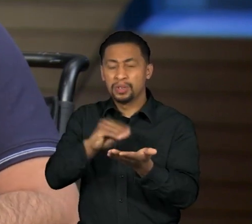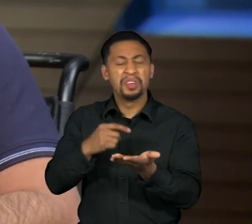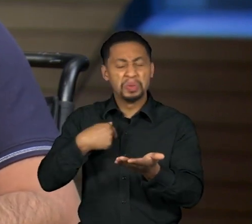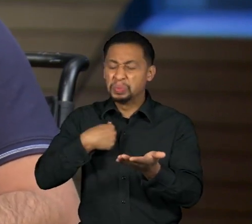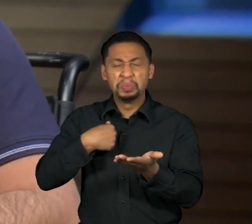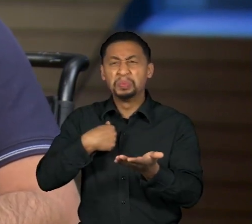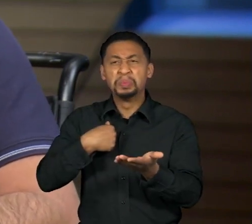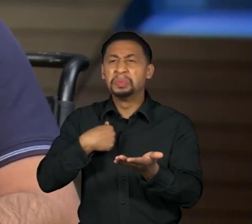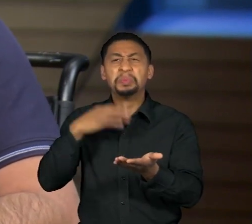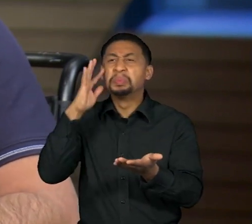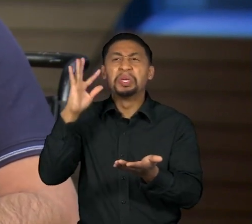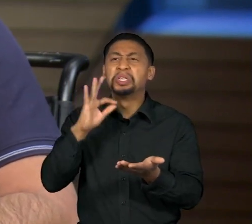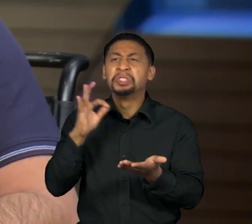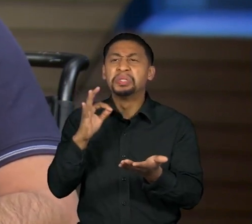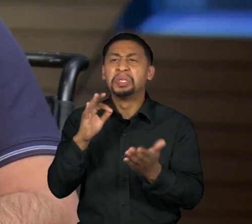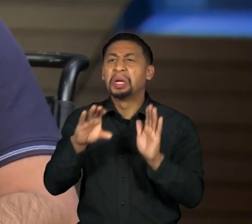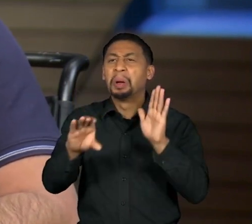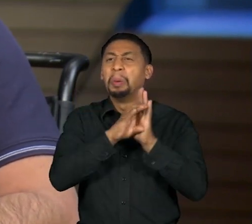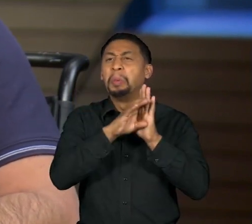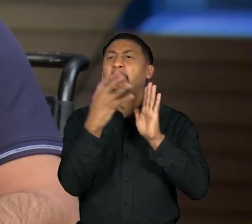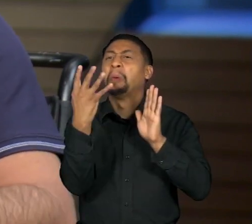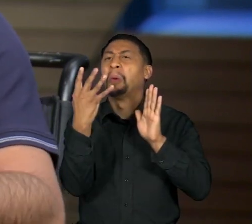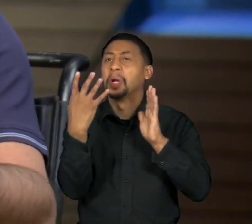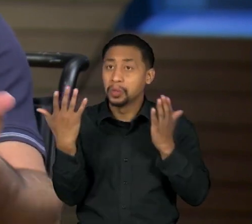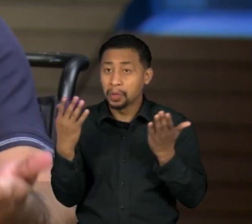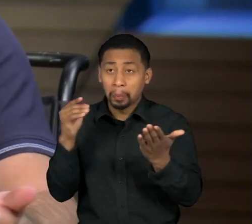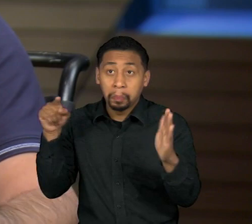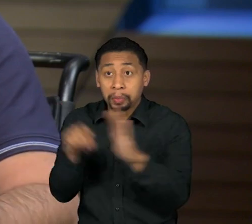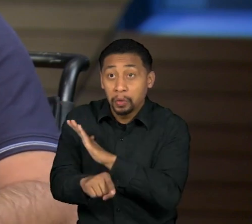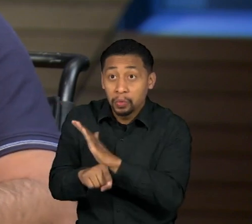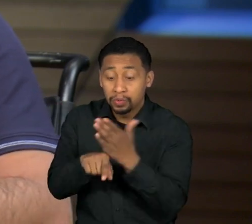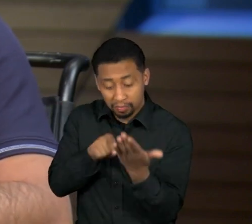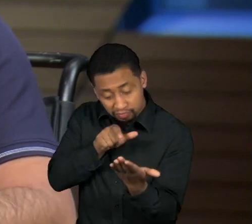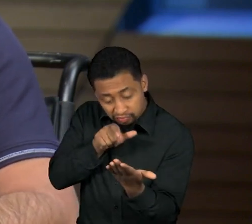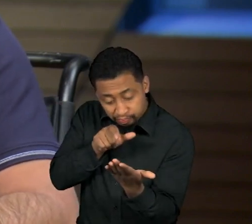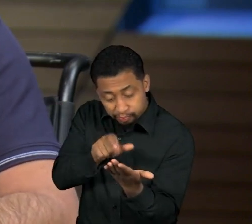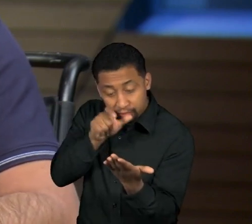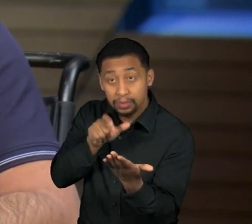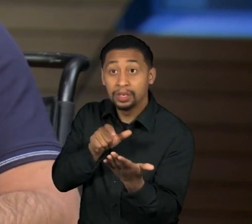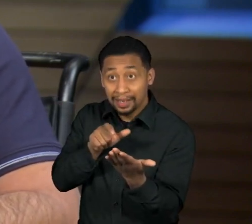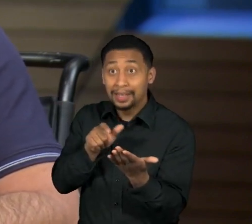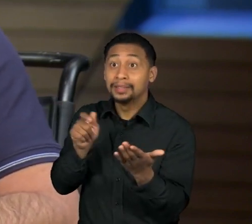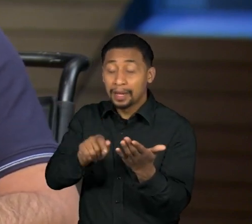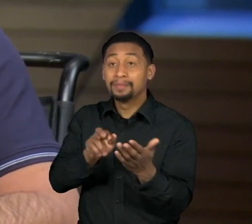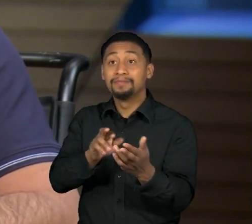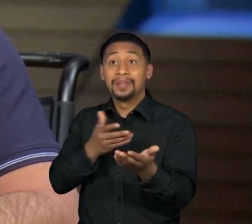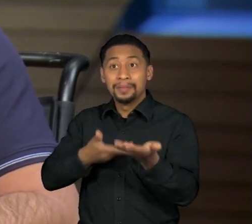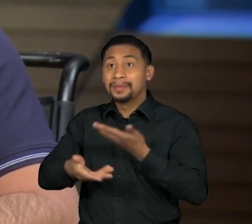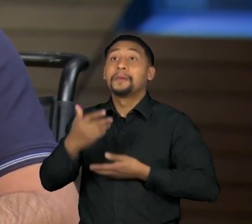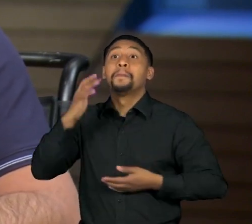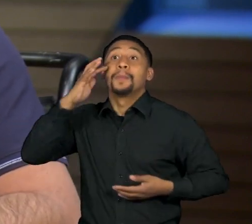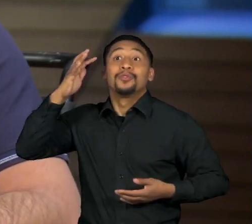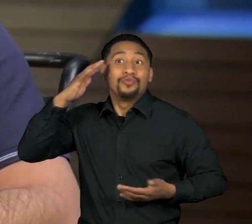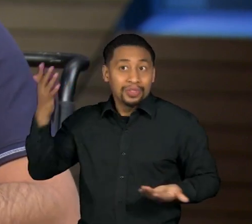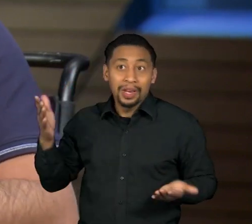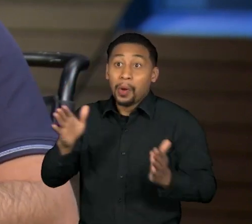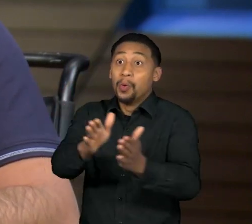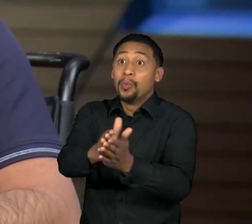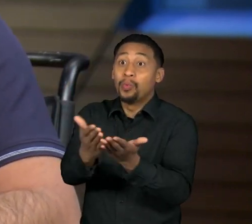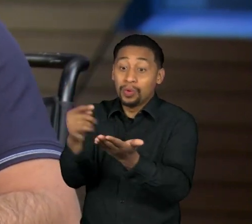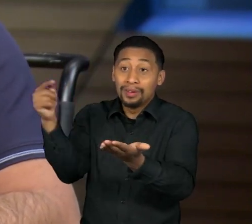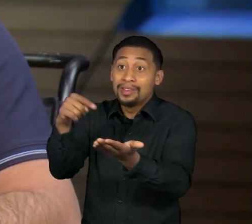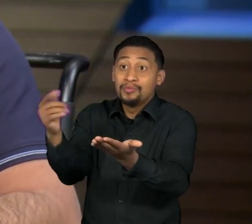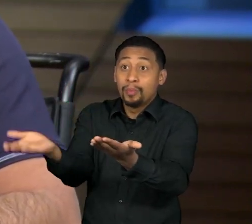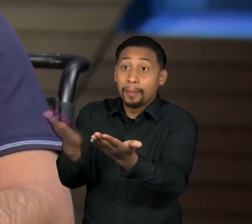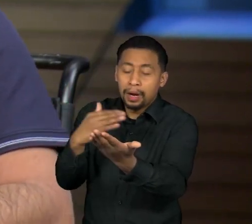explica melhor. Você imagina o impacto disso para os estudantes? Você tem um livro que você fala, eu não entendi esse ponto desse livro. E você puder